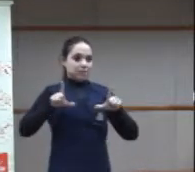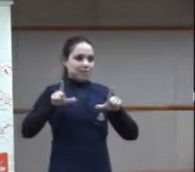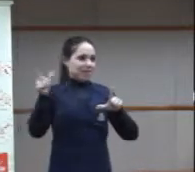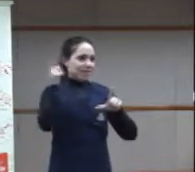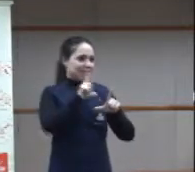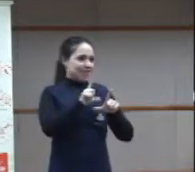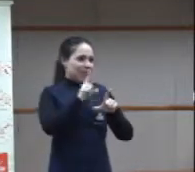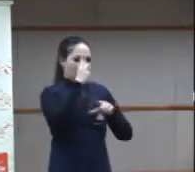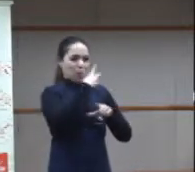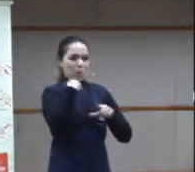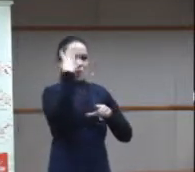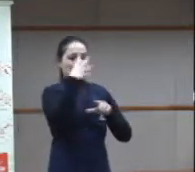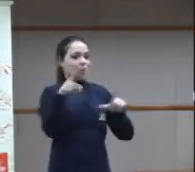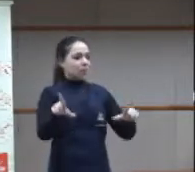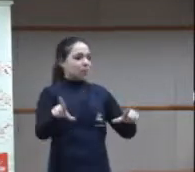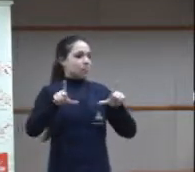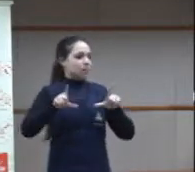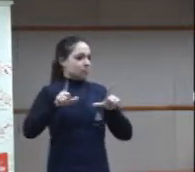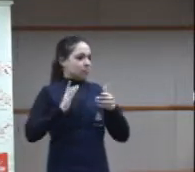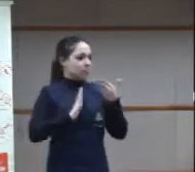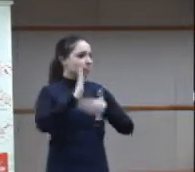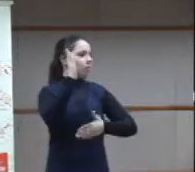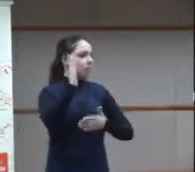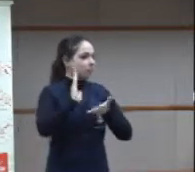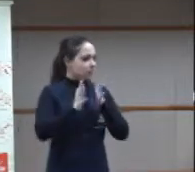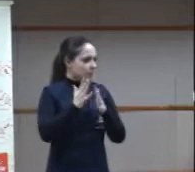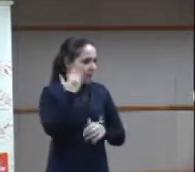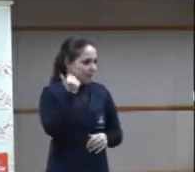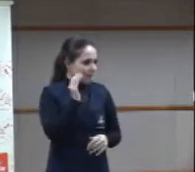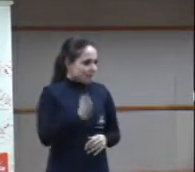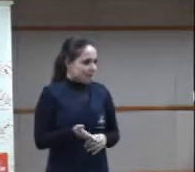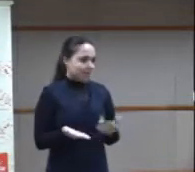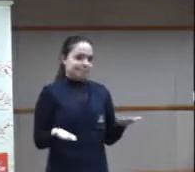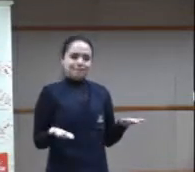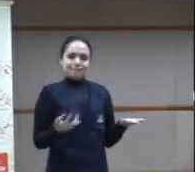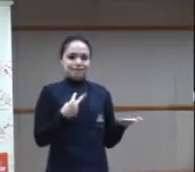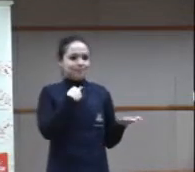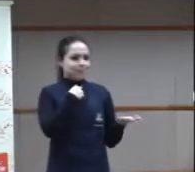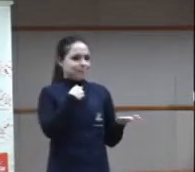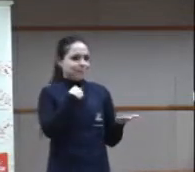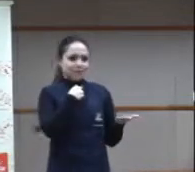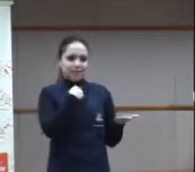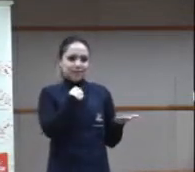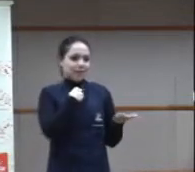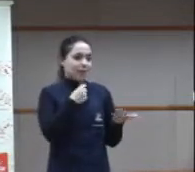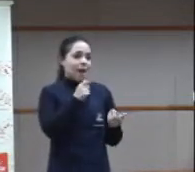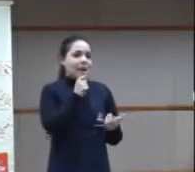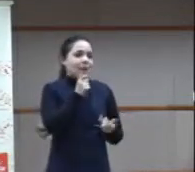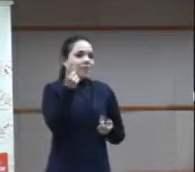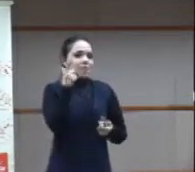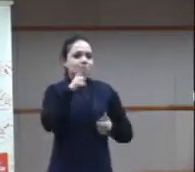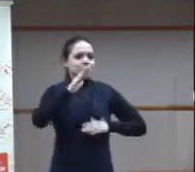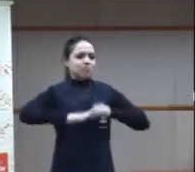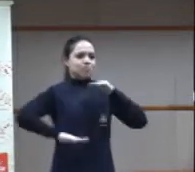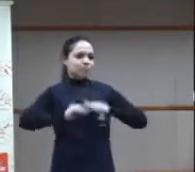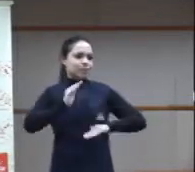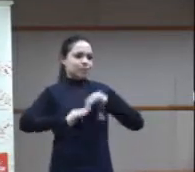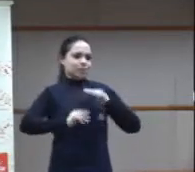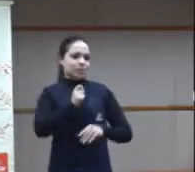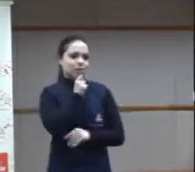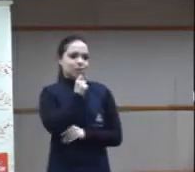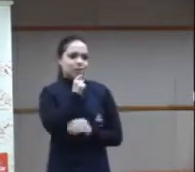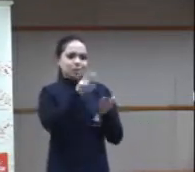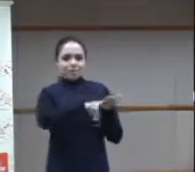a certidão de proficiência em Libras, né? E são totalmente incapazes de fazerem